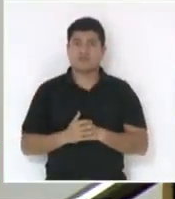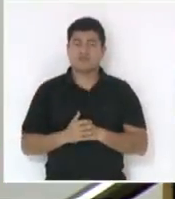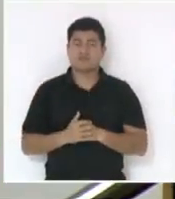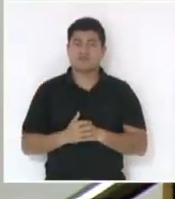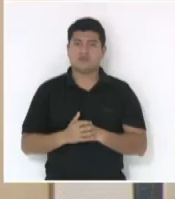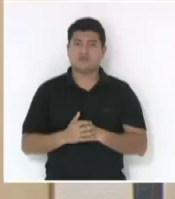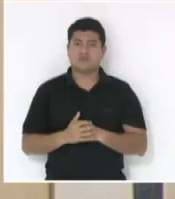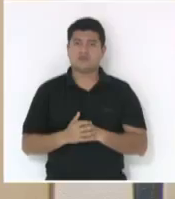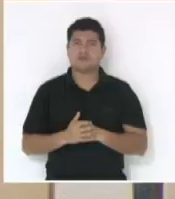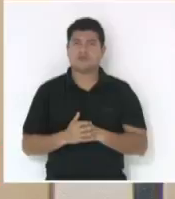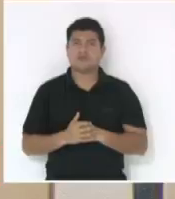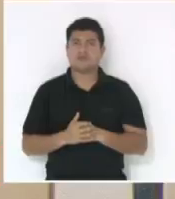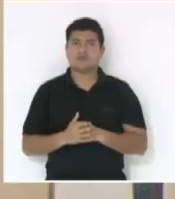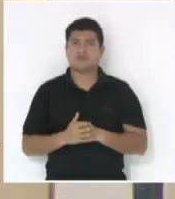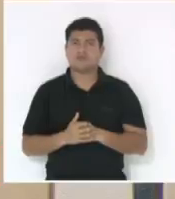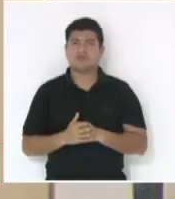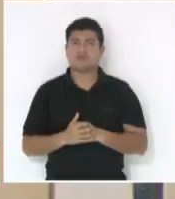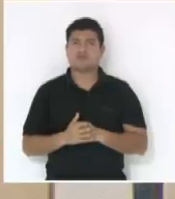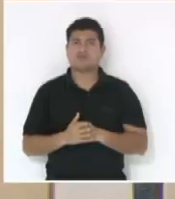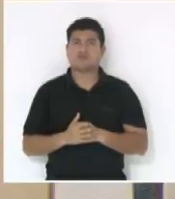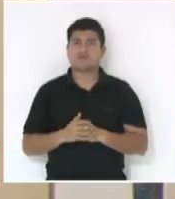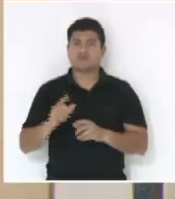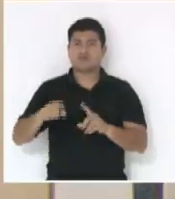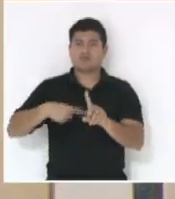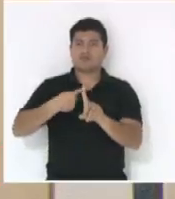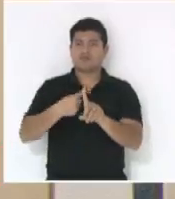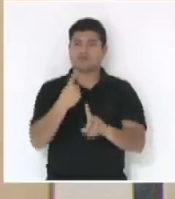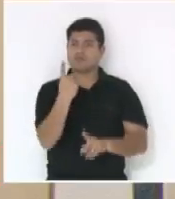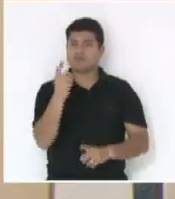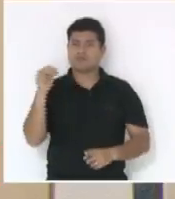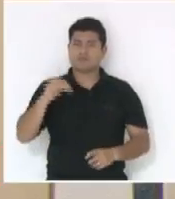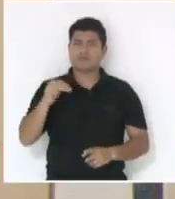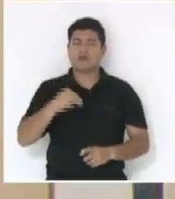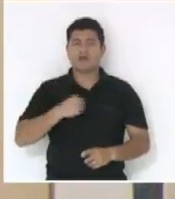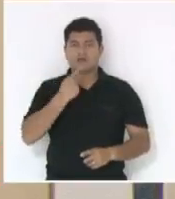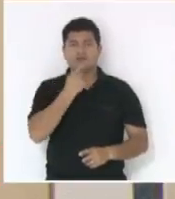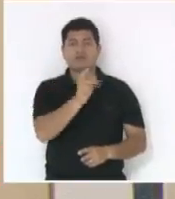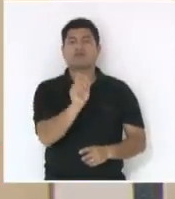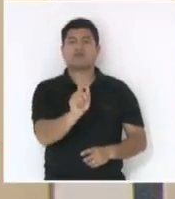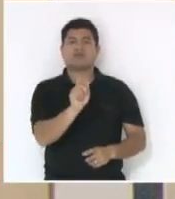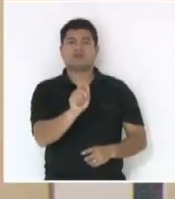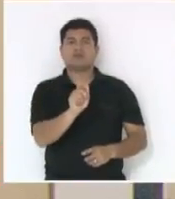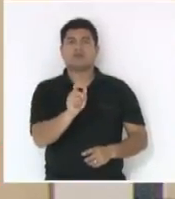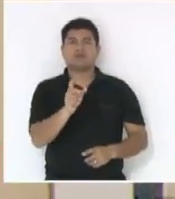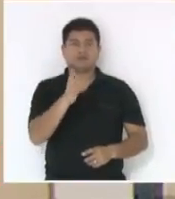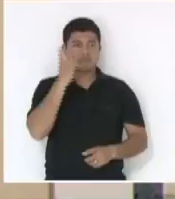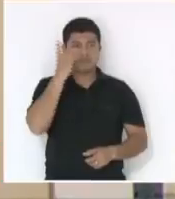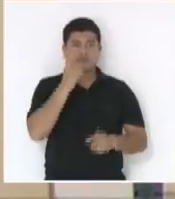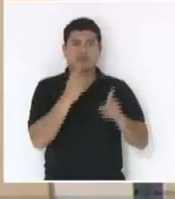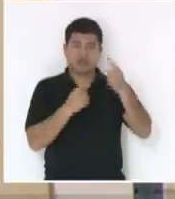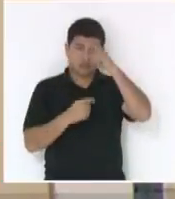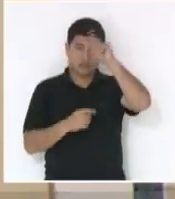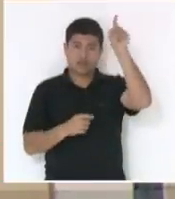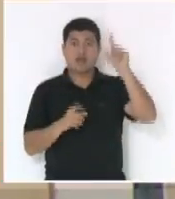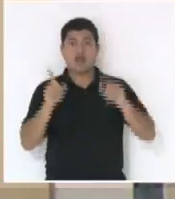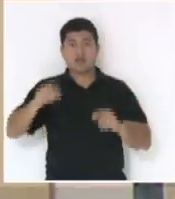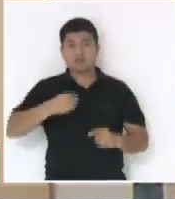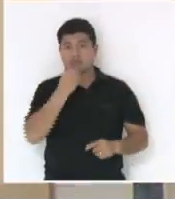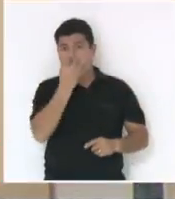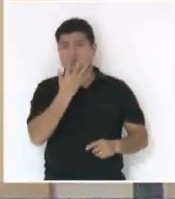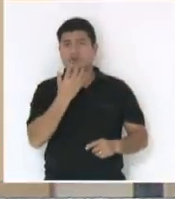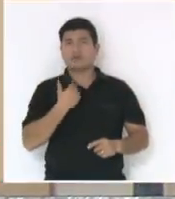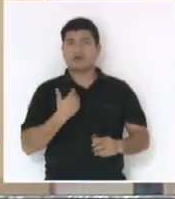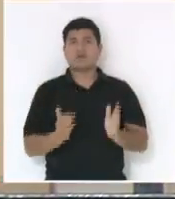vai. Eu vou lhe conceder um minuto e dizer o seguinte, deputado. A sua ideia é boa. Eu proponho